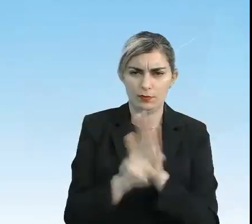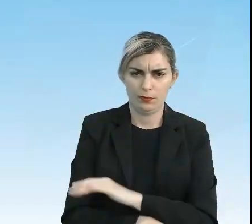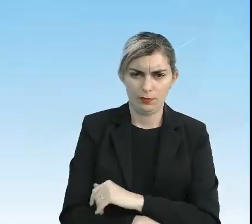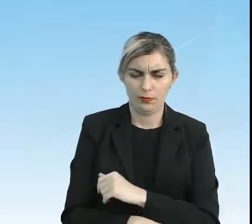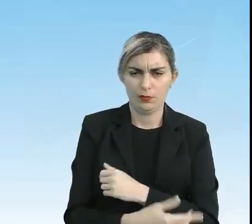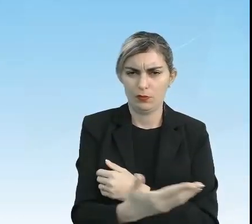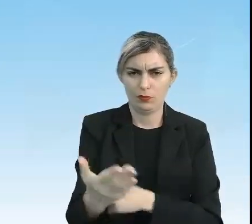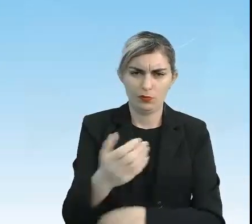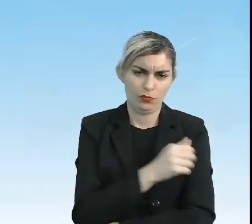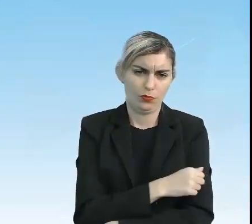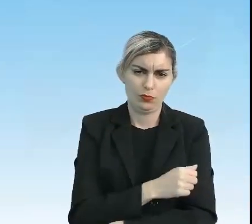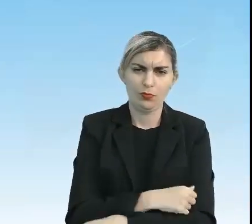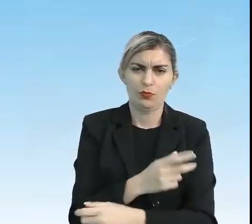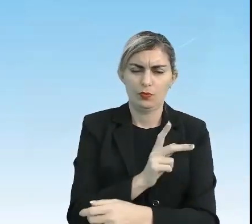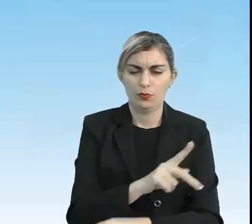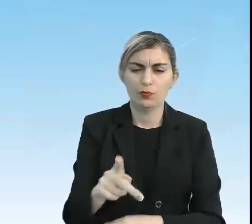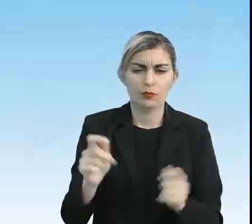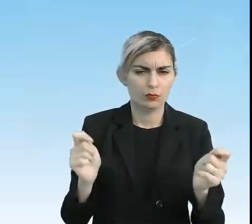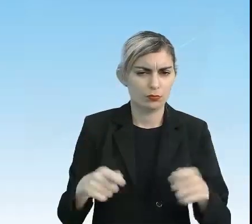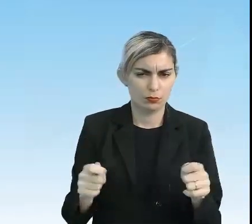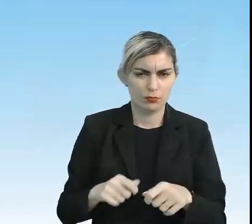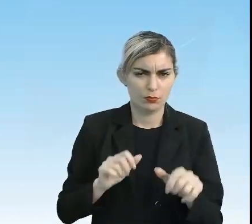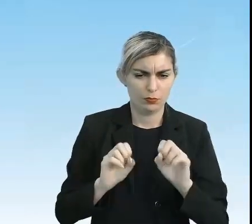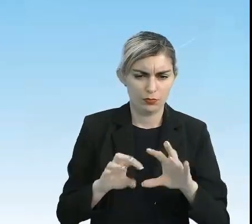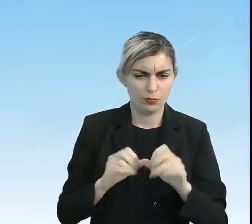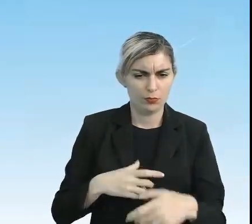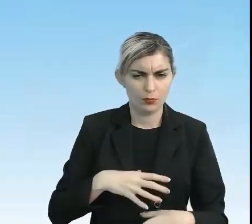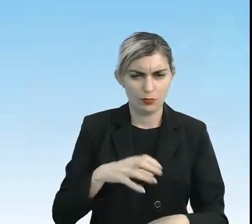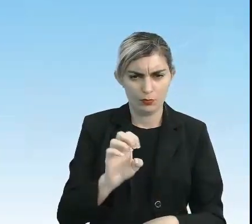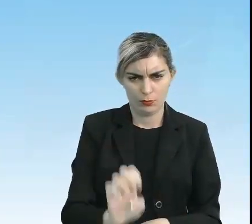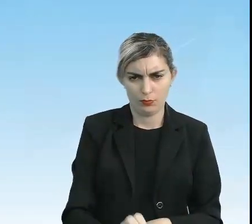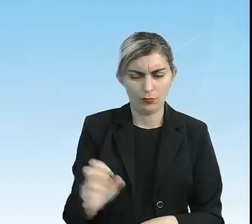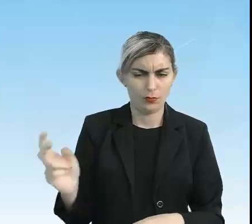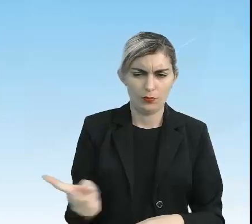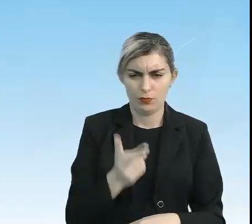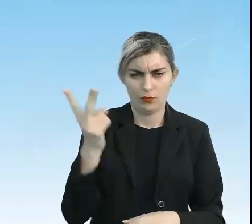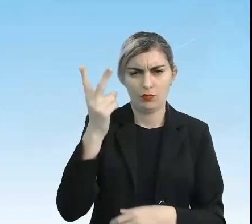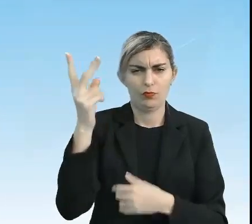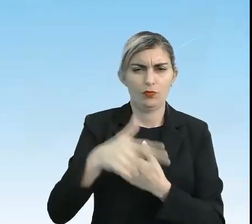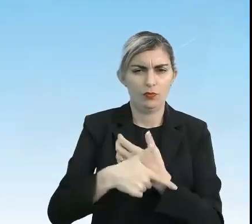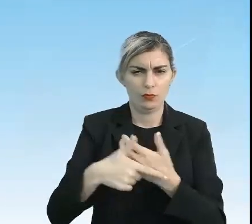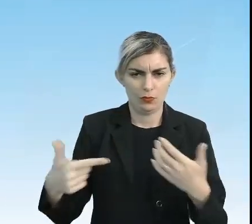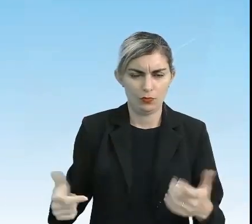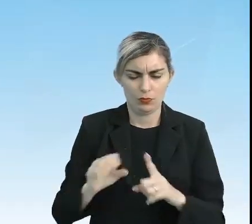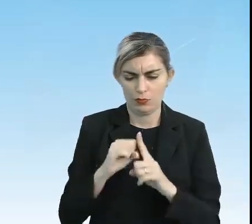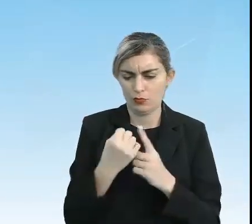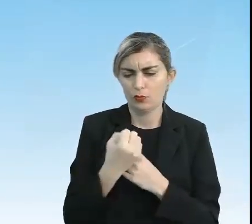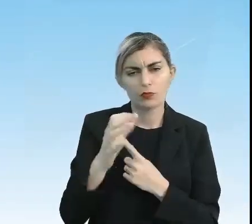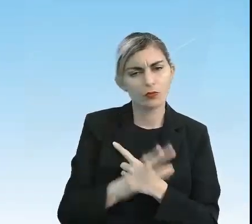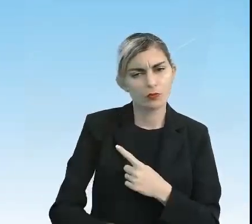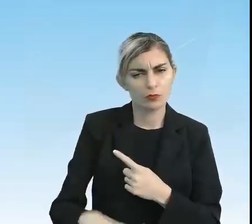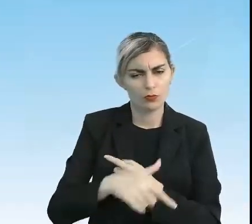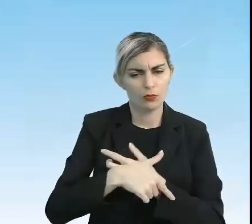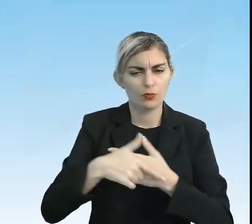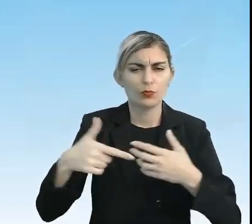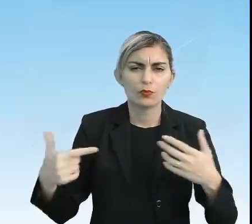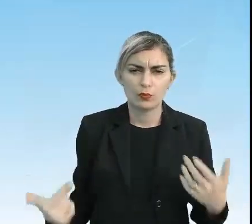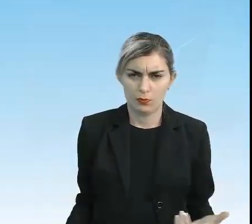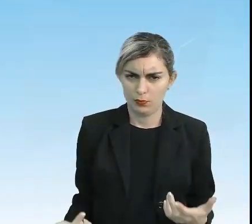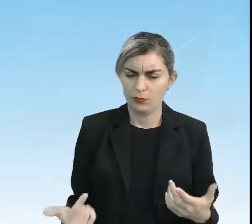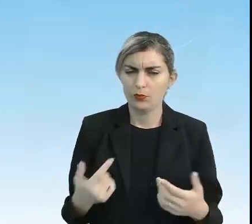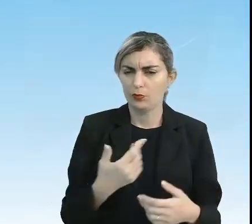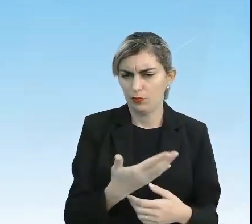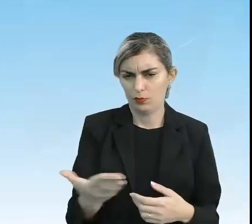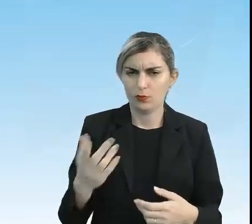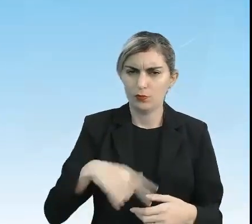Para o estudante, para o professor, é possível trabalhar ética, valor moral, valor social, essa moralidade, aquilo